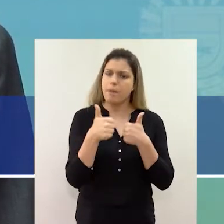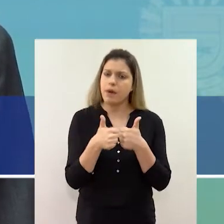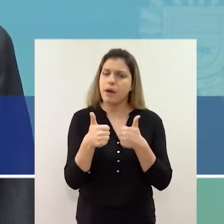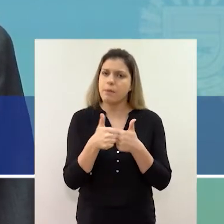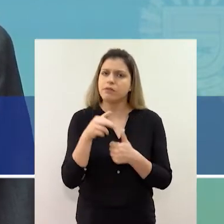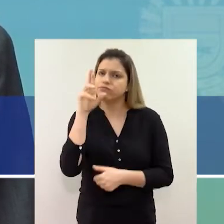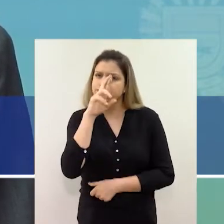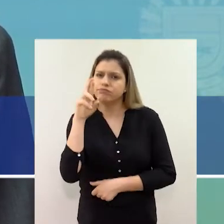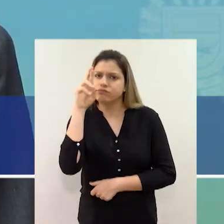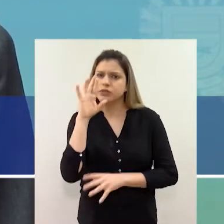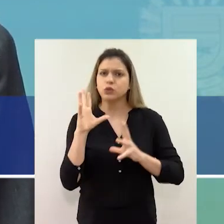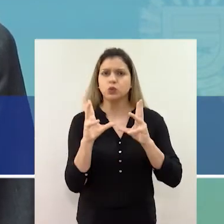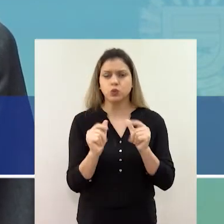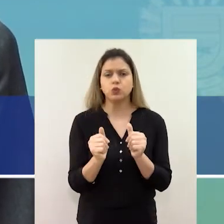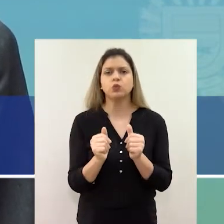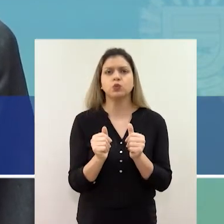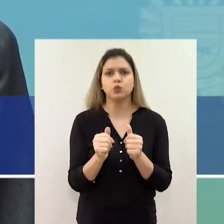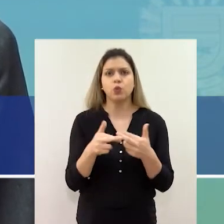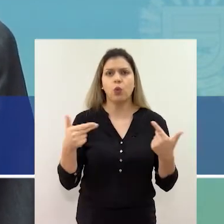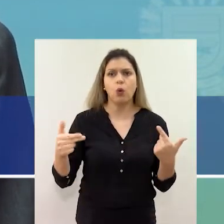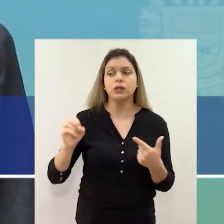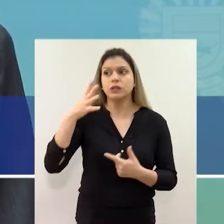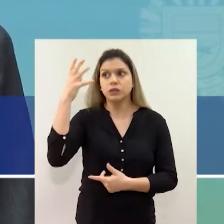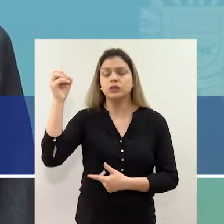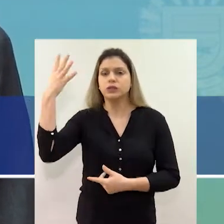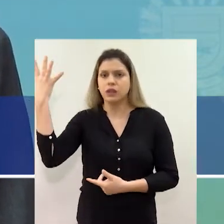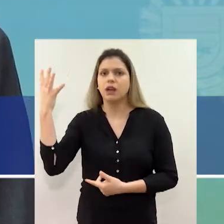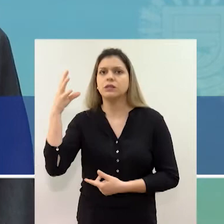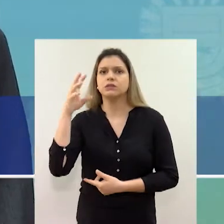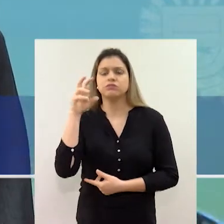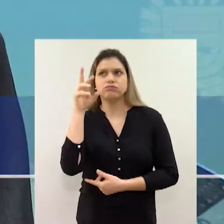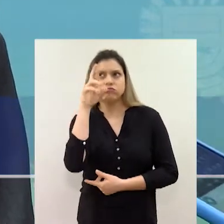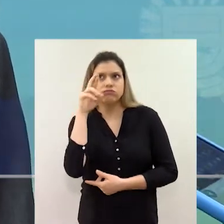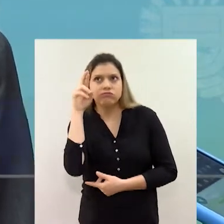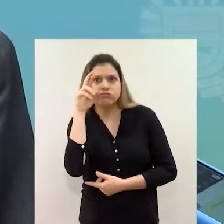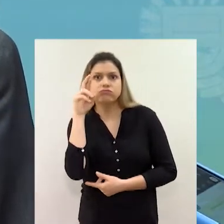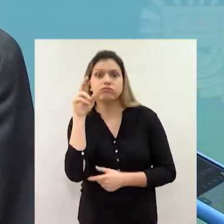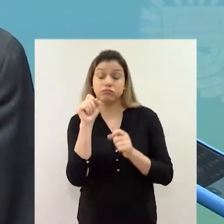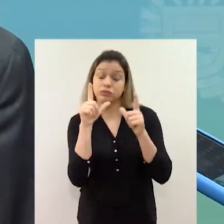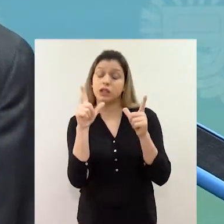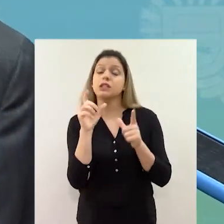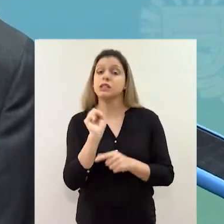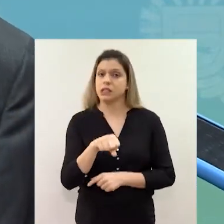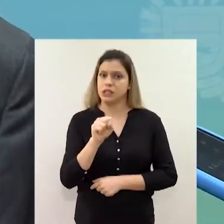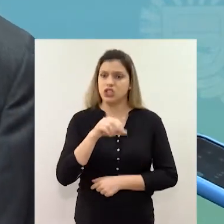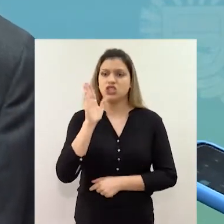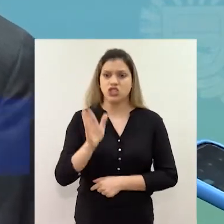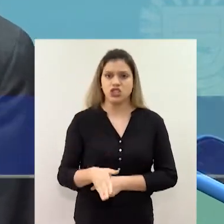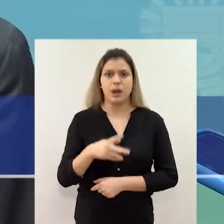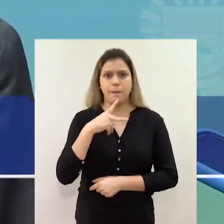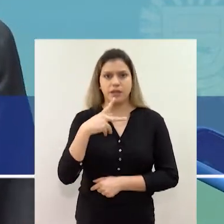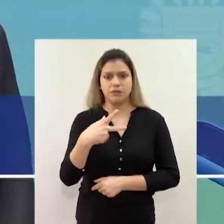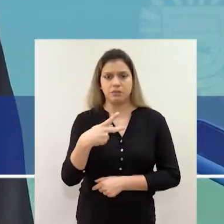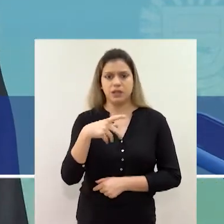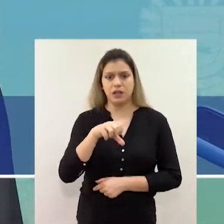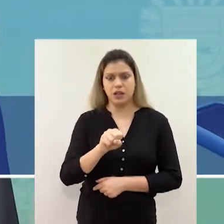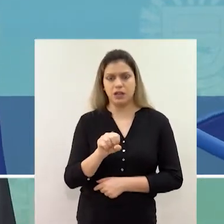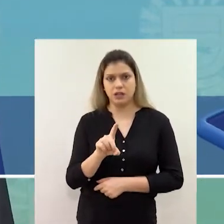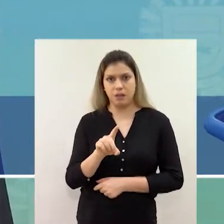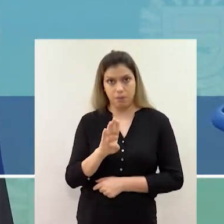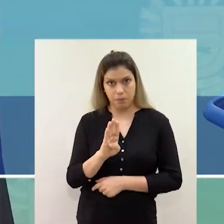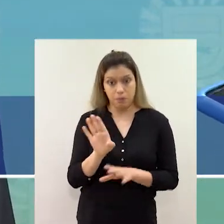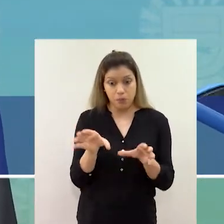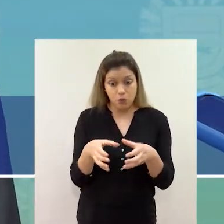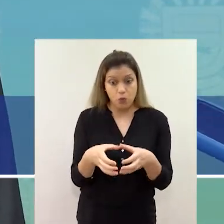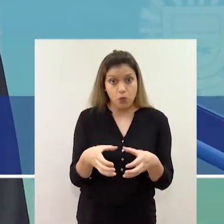coronavírus de perto e atender as demandas na medida que elas forem aparecendo. Perfeito. Já foi indicado pelo PSDB,